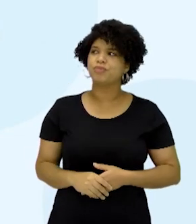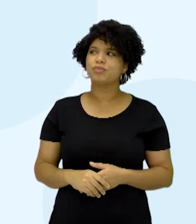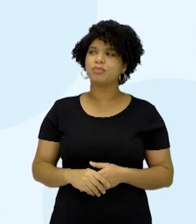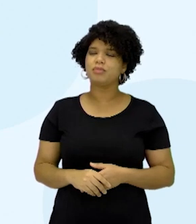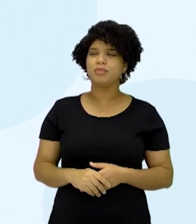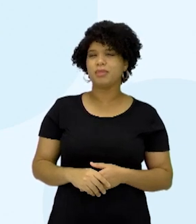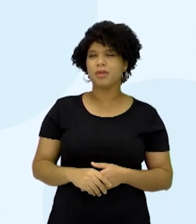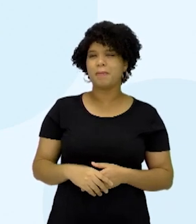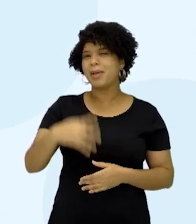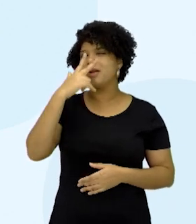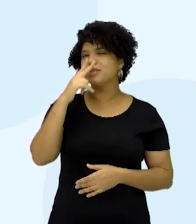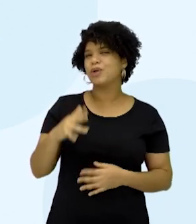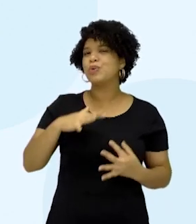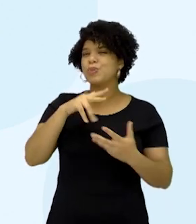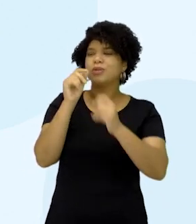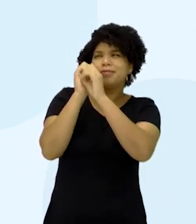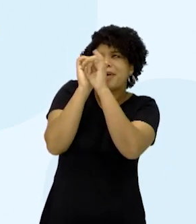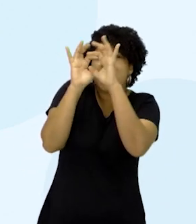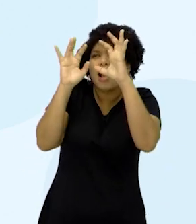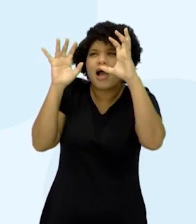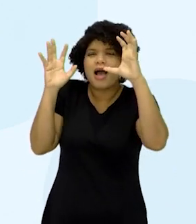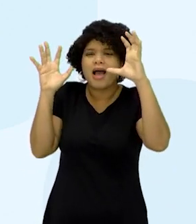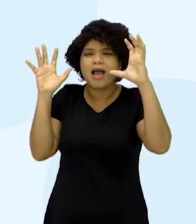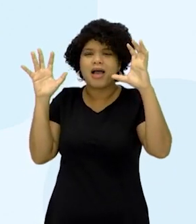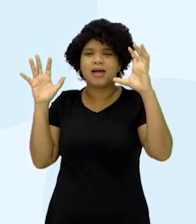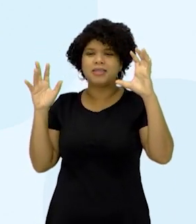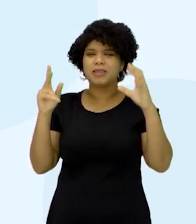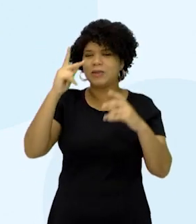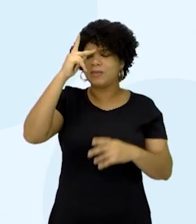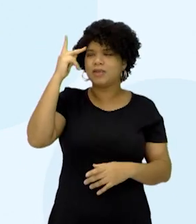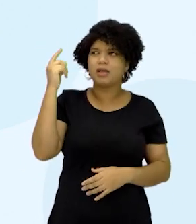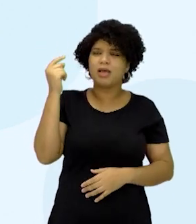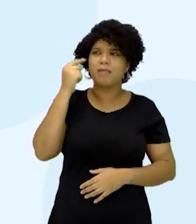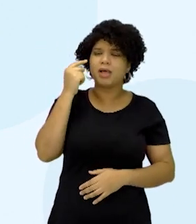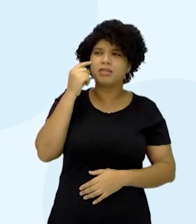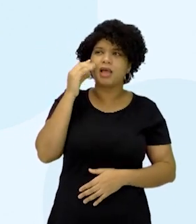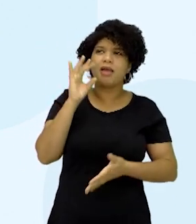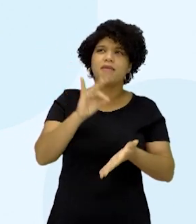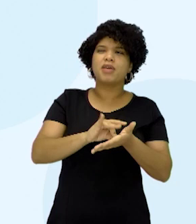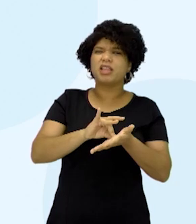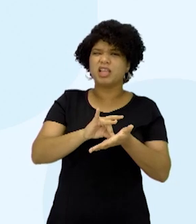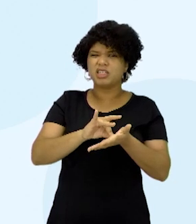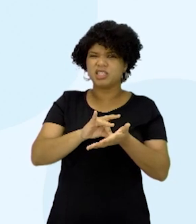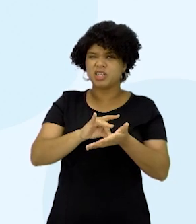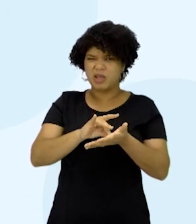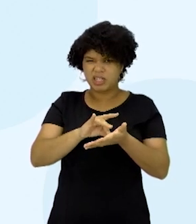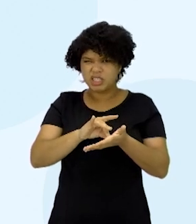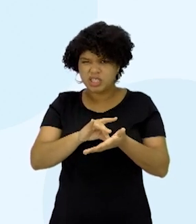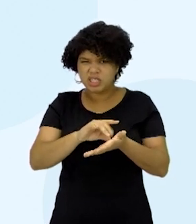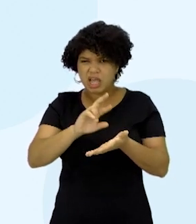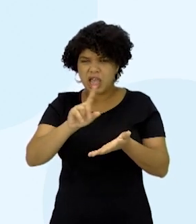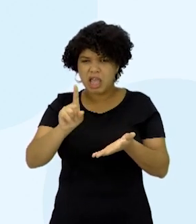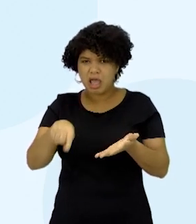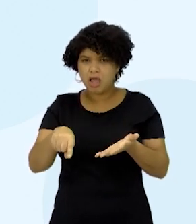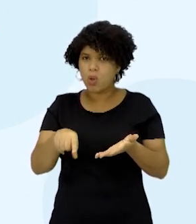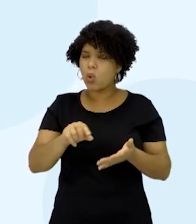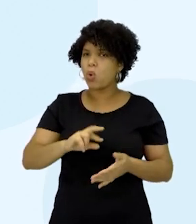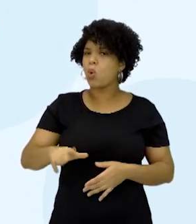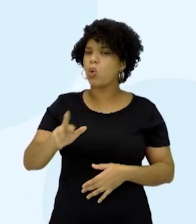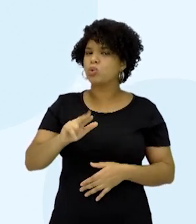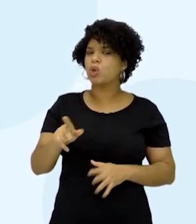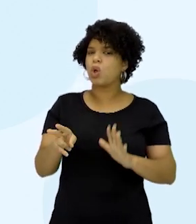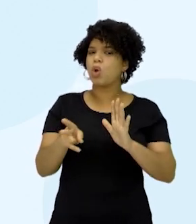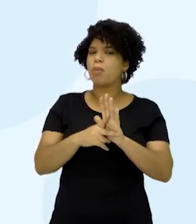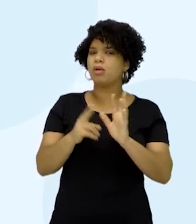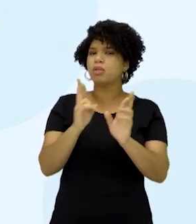quase utópico, caminham as pessoas comprometidas com uma realidade que aparenta não dialogar de forma explícita com as